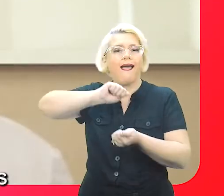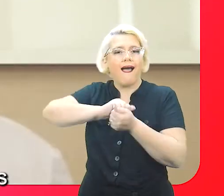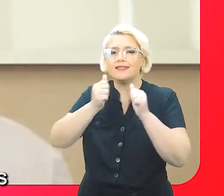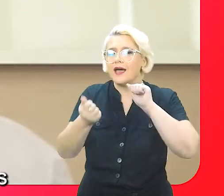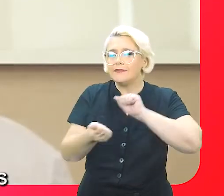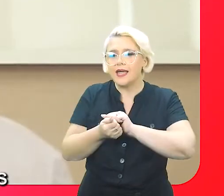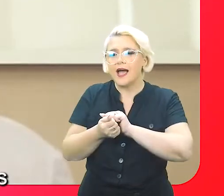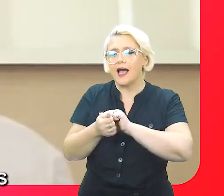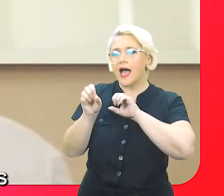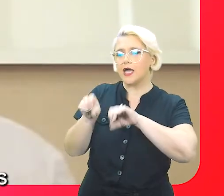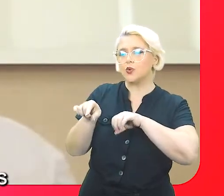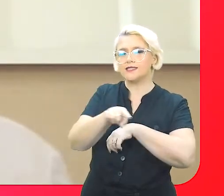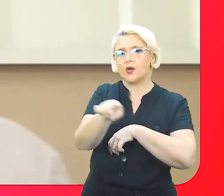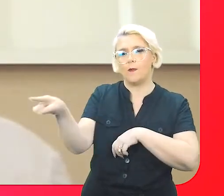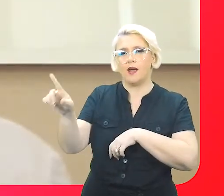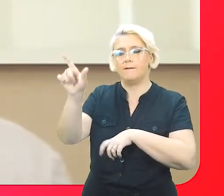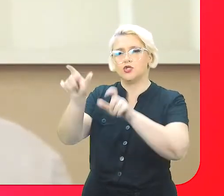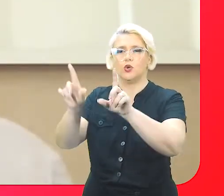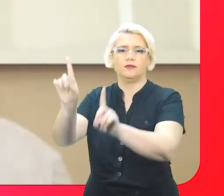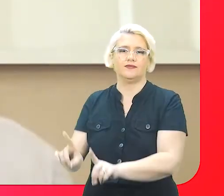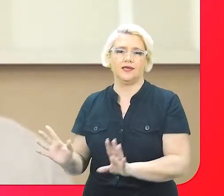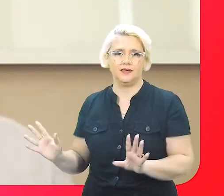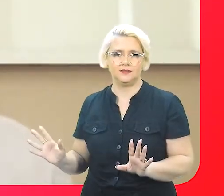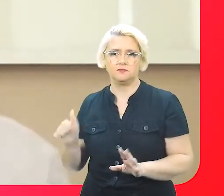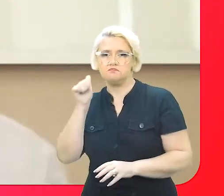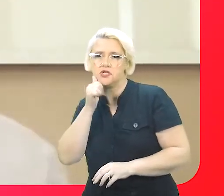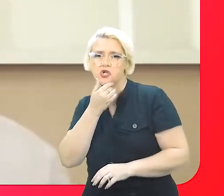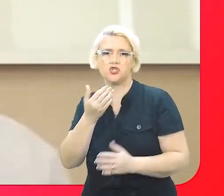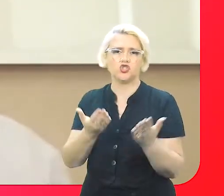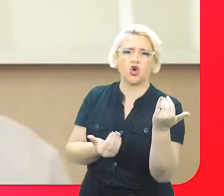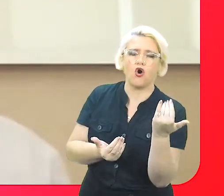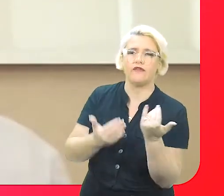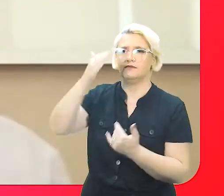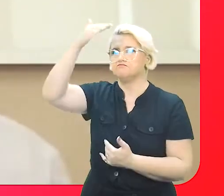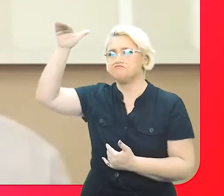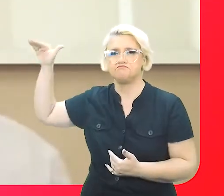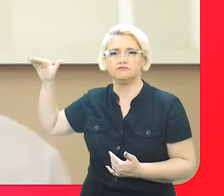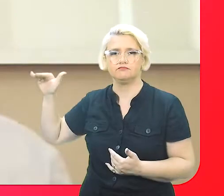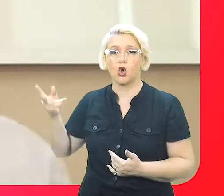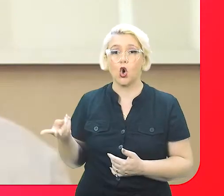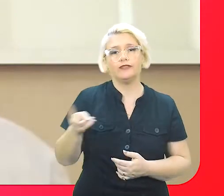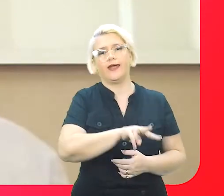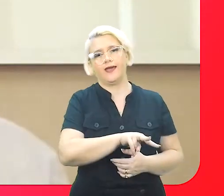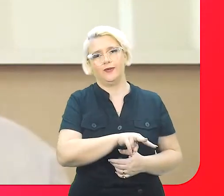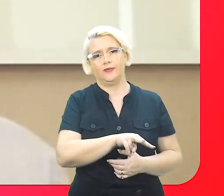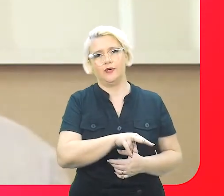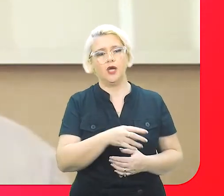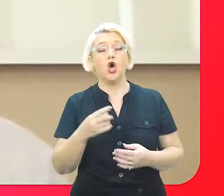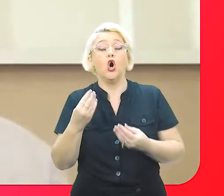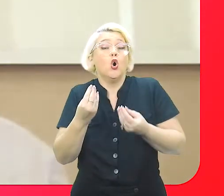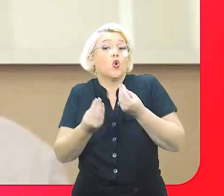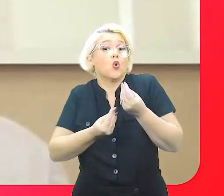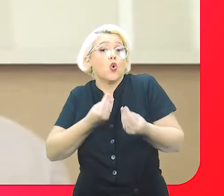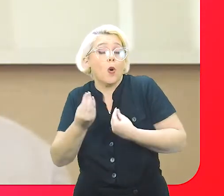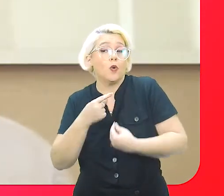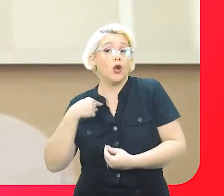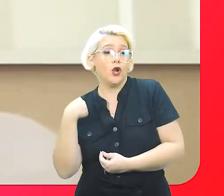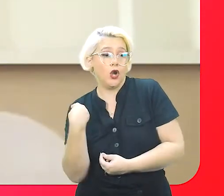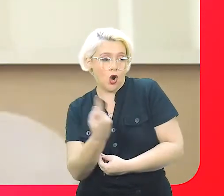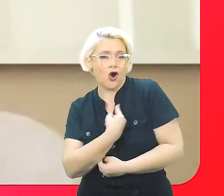a educação a esses meninos e meninas e jovens. Ao contrário, como